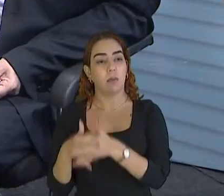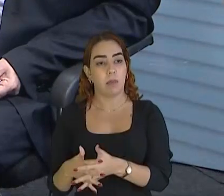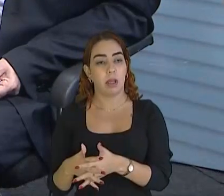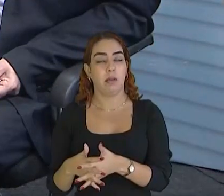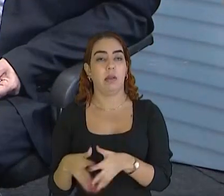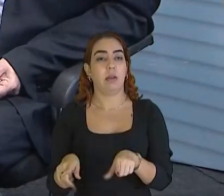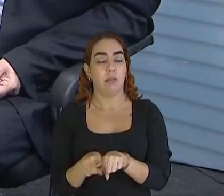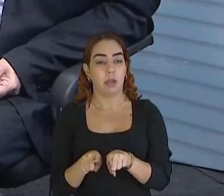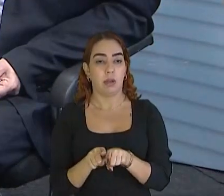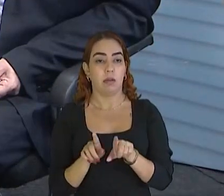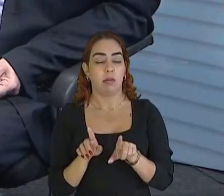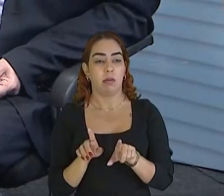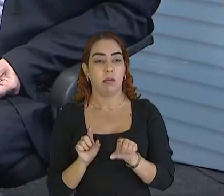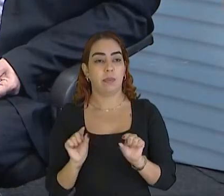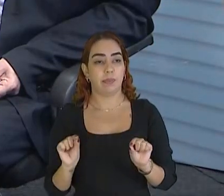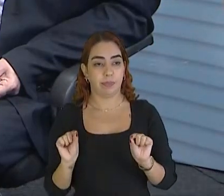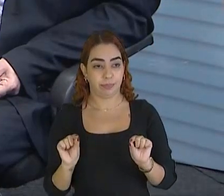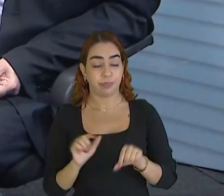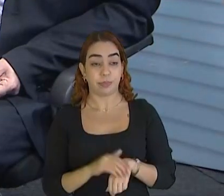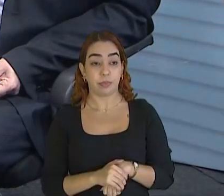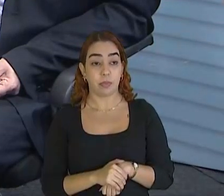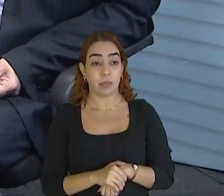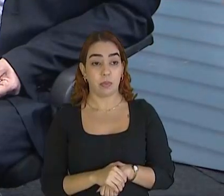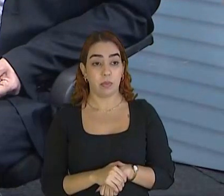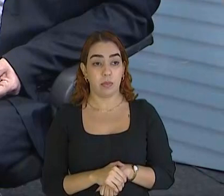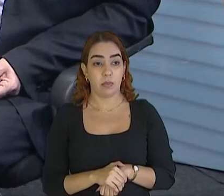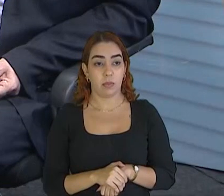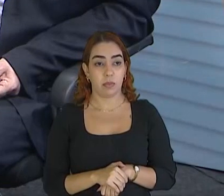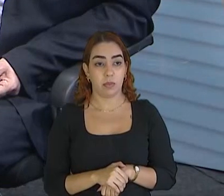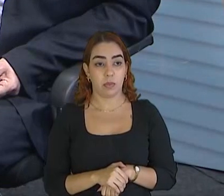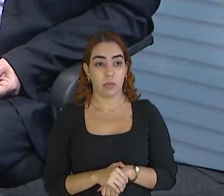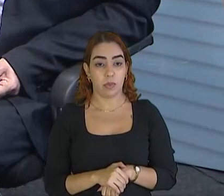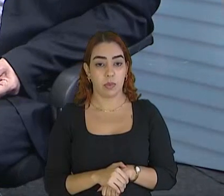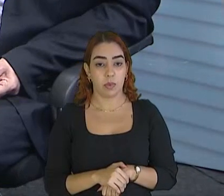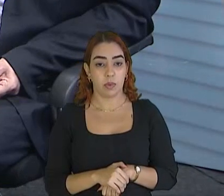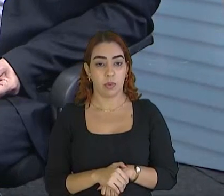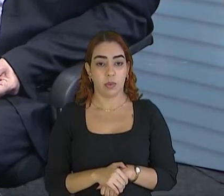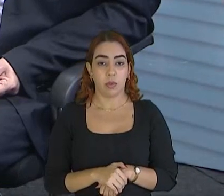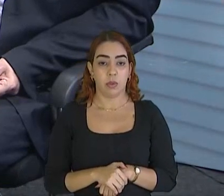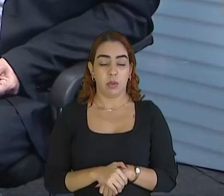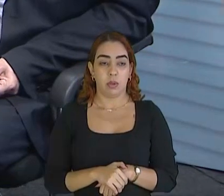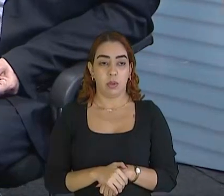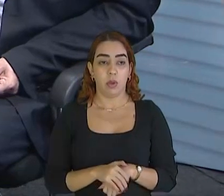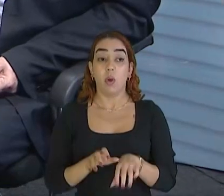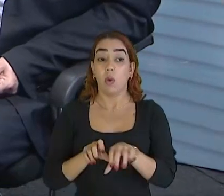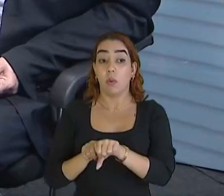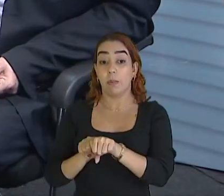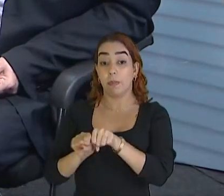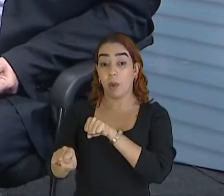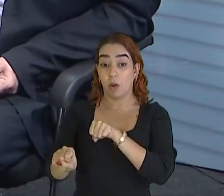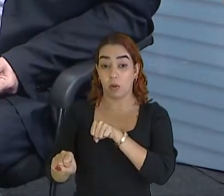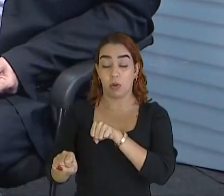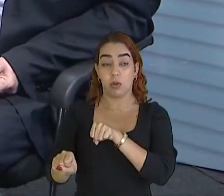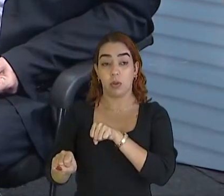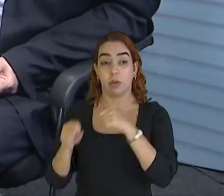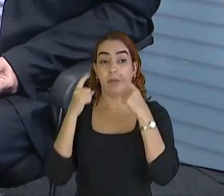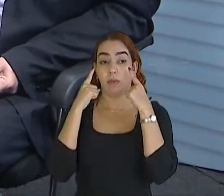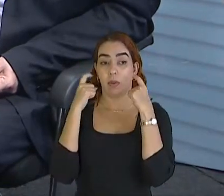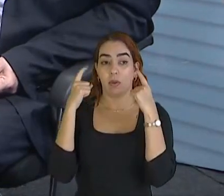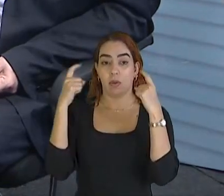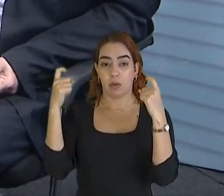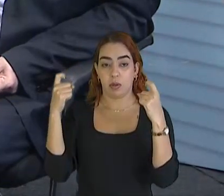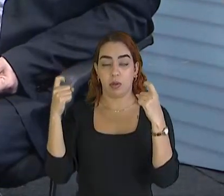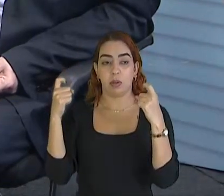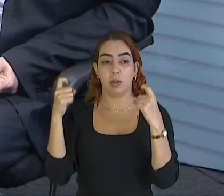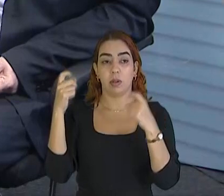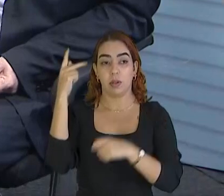muito concentrado. Veja, o homicídio, ele nordestinou-se nos últimos 20 anos. Né? São Paulo e Rio deixaram